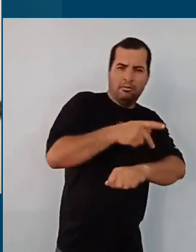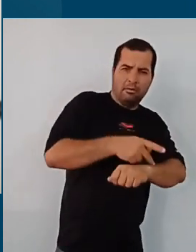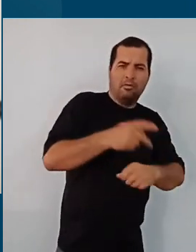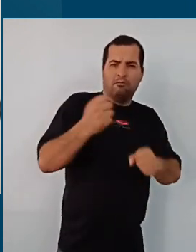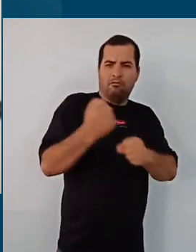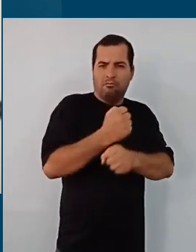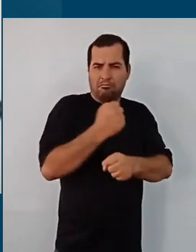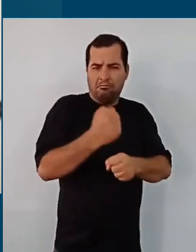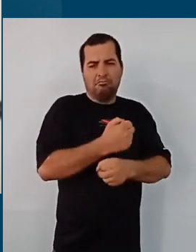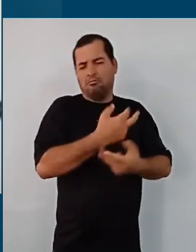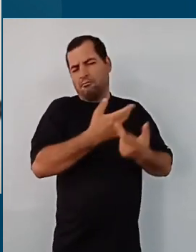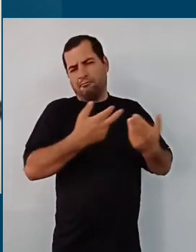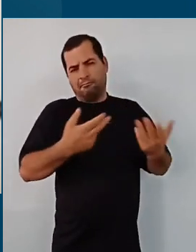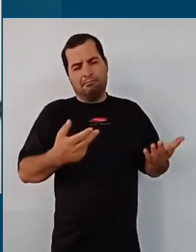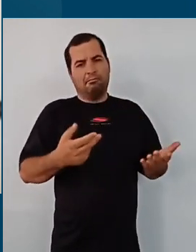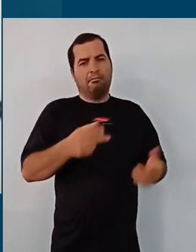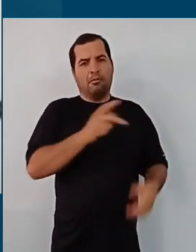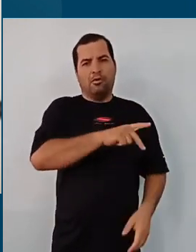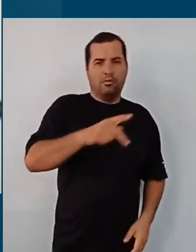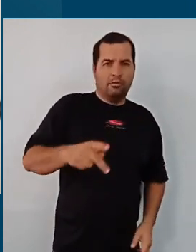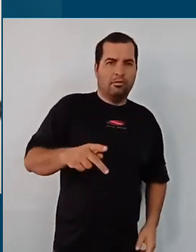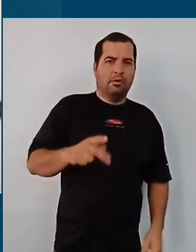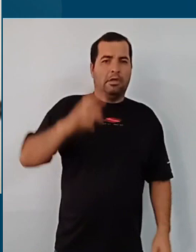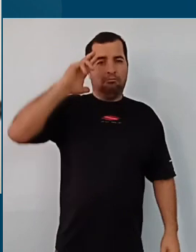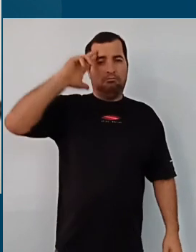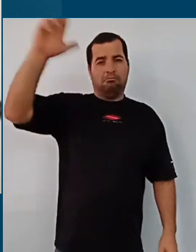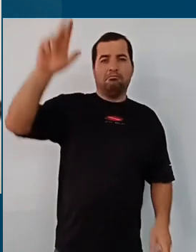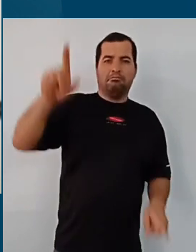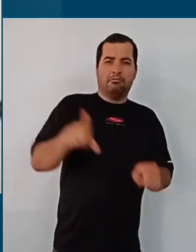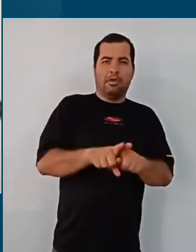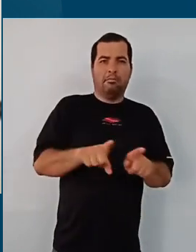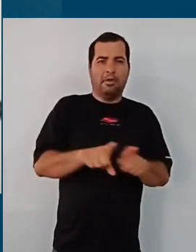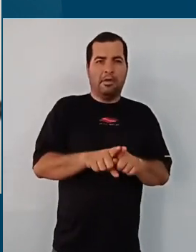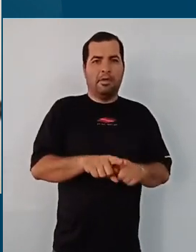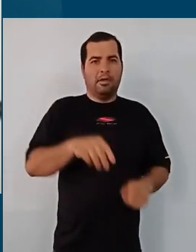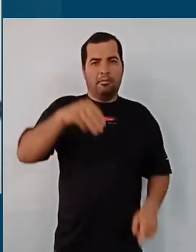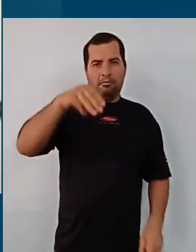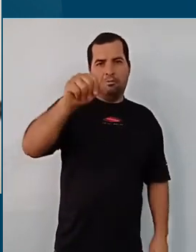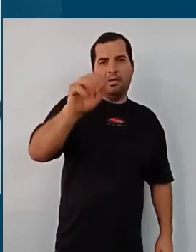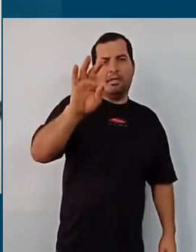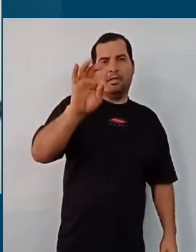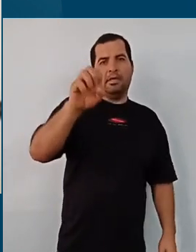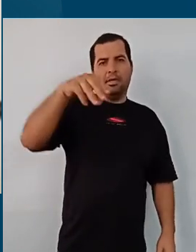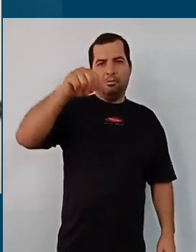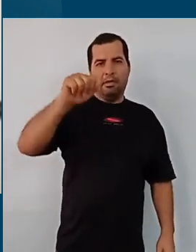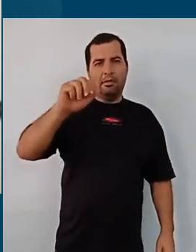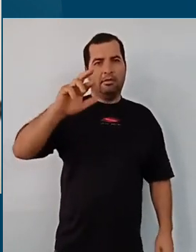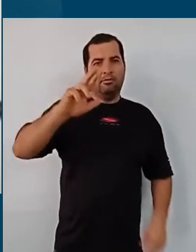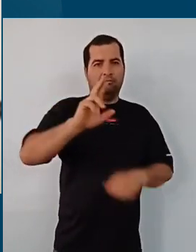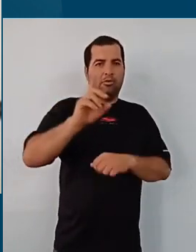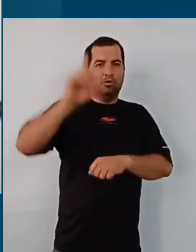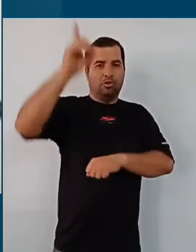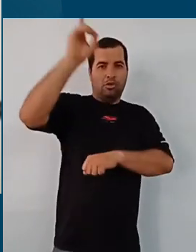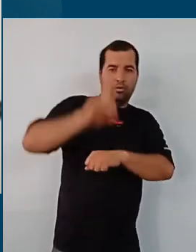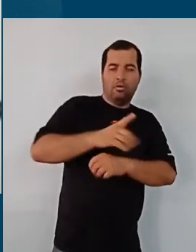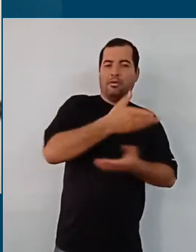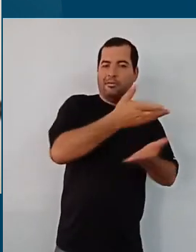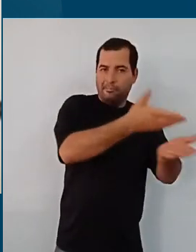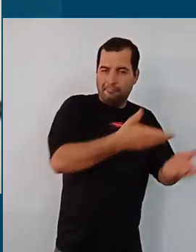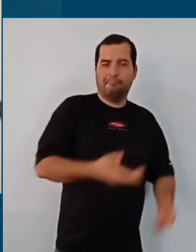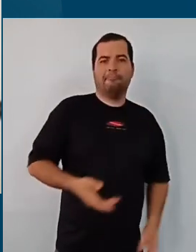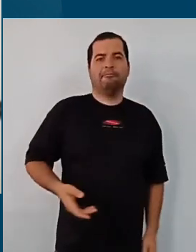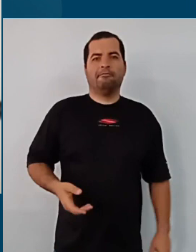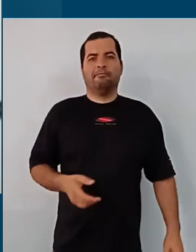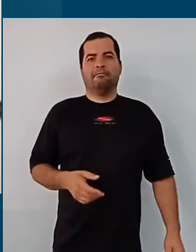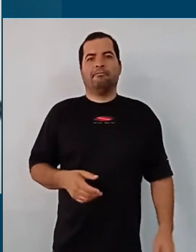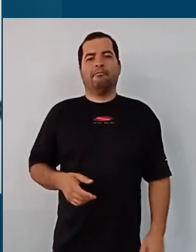de professores e de equipes gestoras. É diretora do Matema, Grupo de Formação e Pesquisa. A